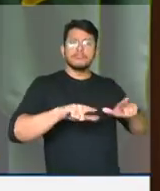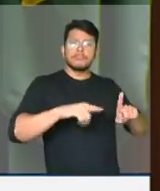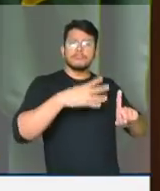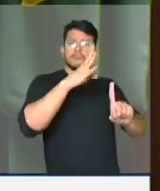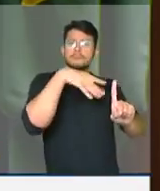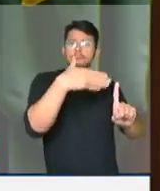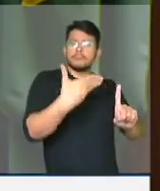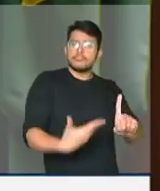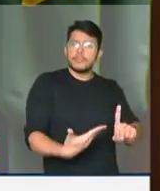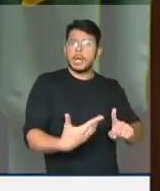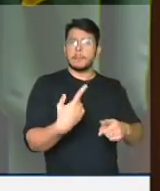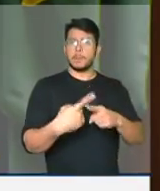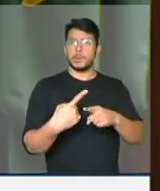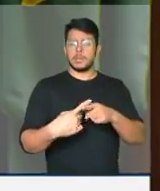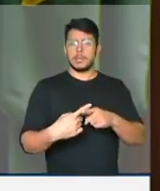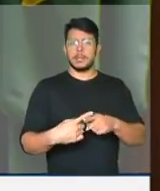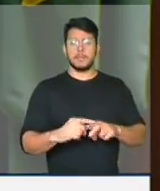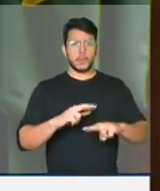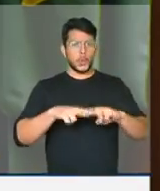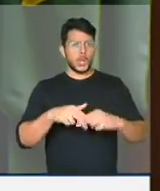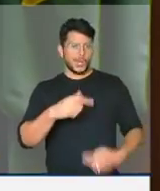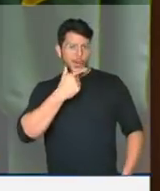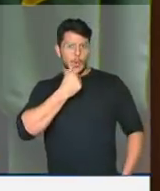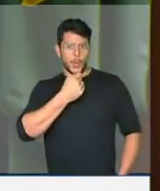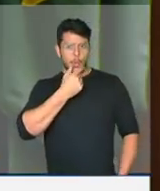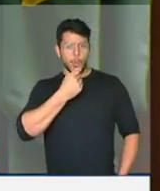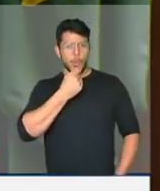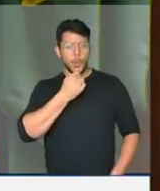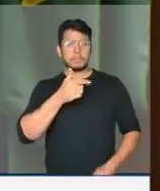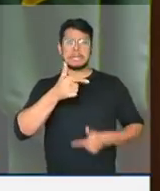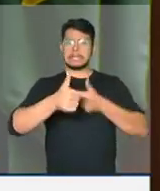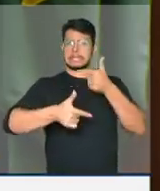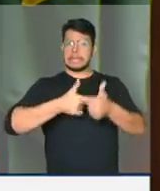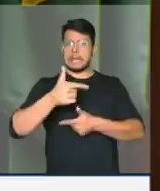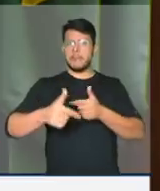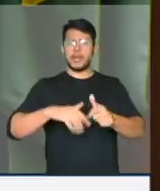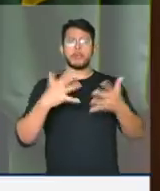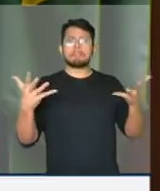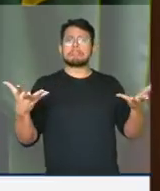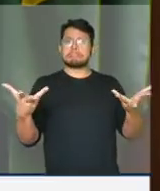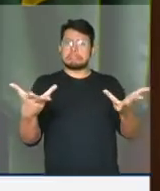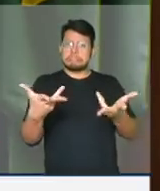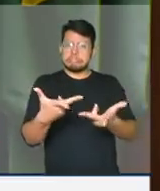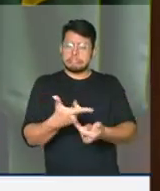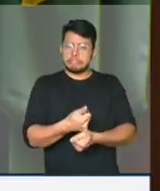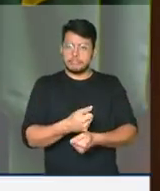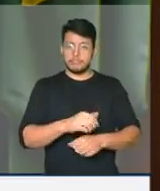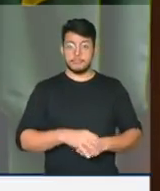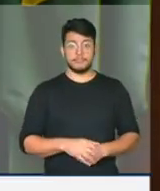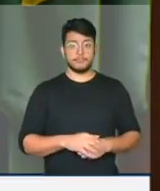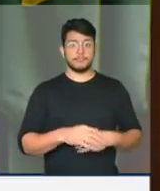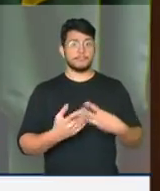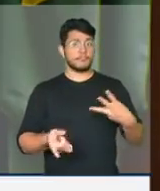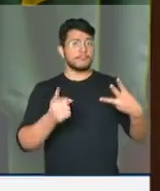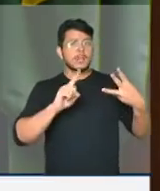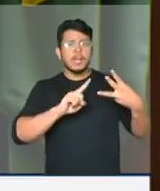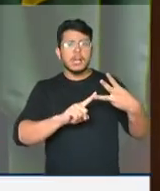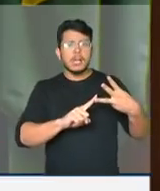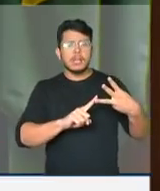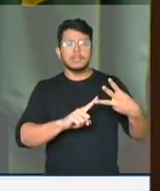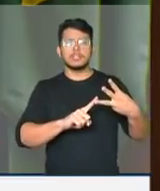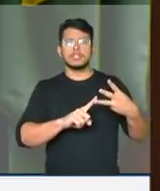Adriano desenvolveu a sua função com dedicação e brilhantismo. Palavras do então deputado Flávio Bolsonaro. Em janeiro